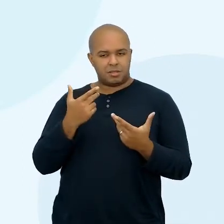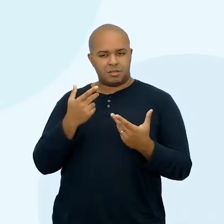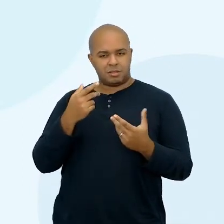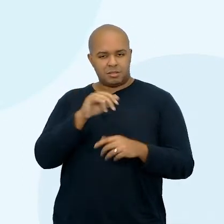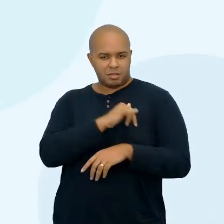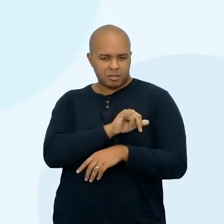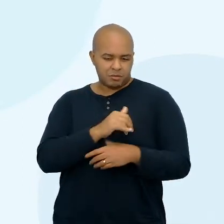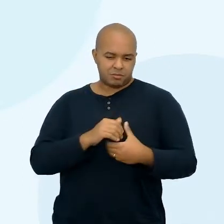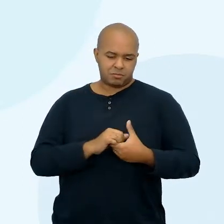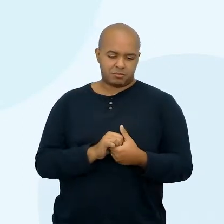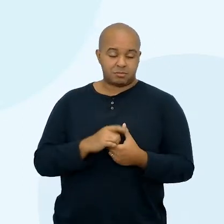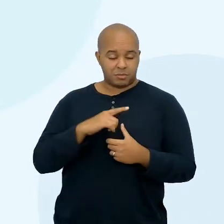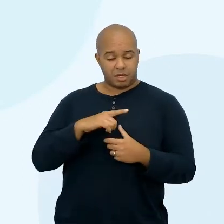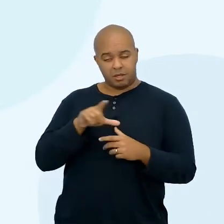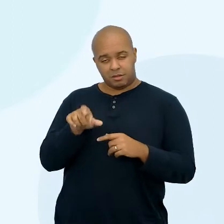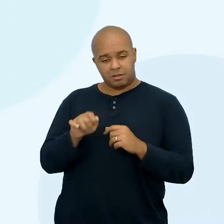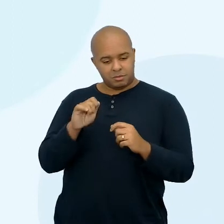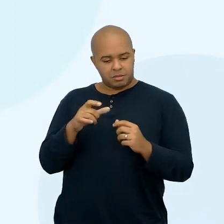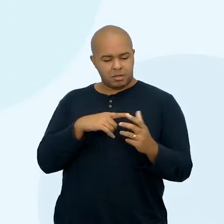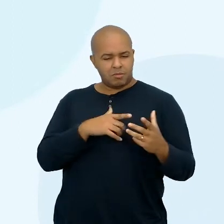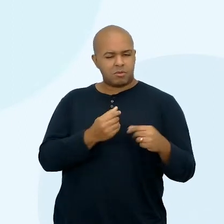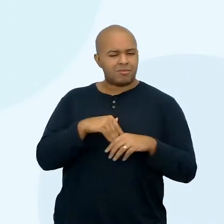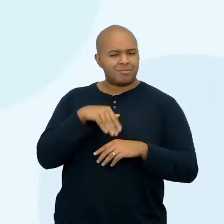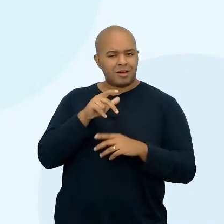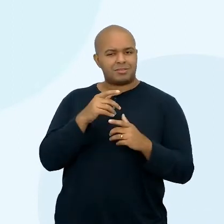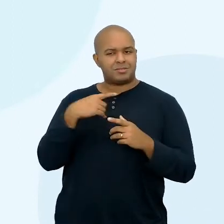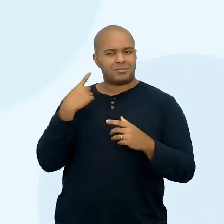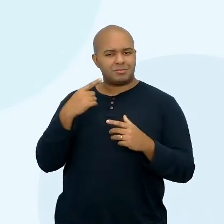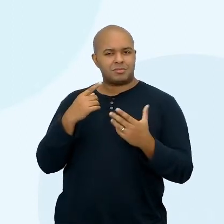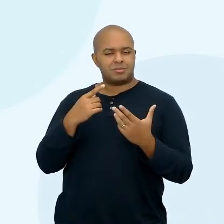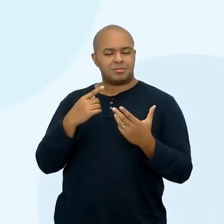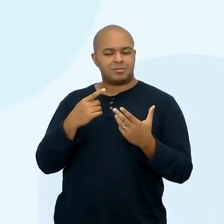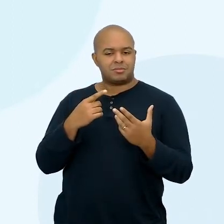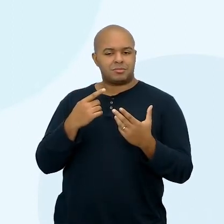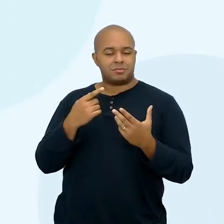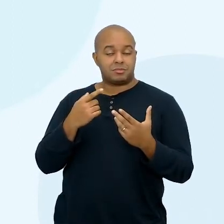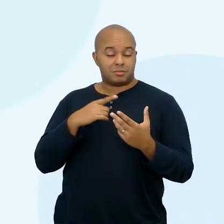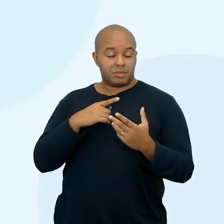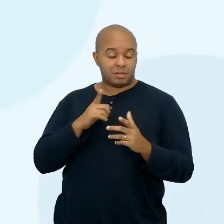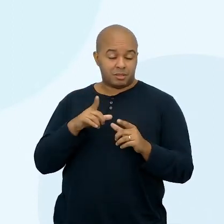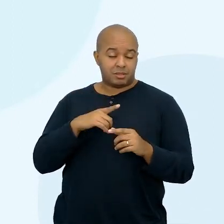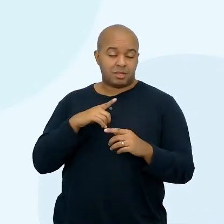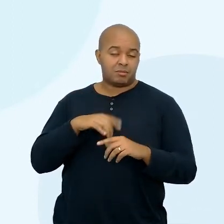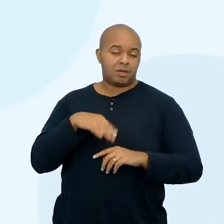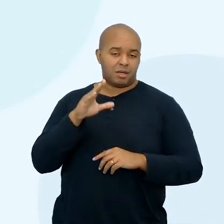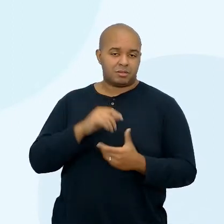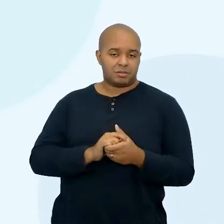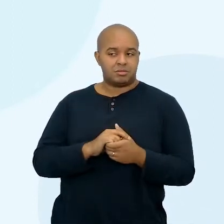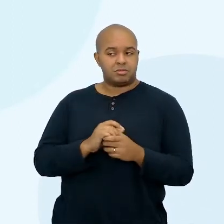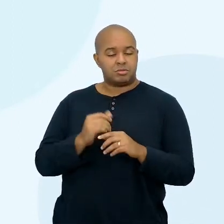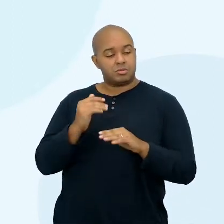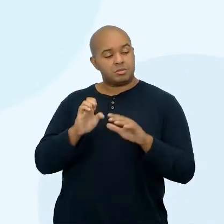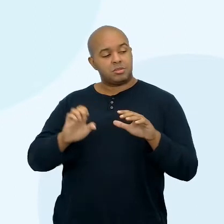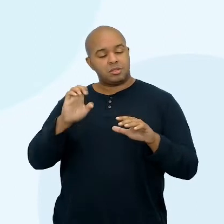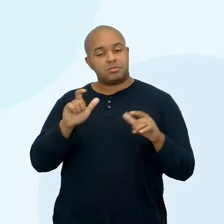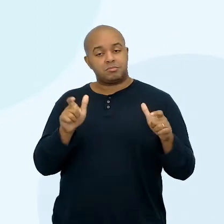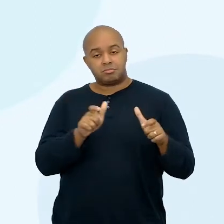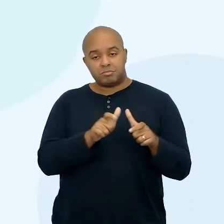competências. Caras, os deputados federais, eles representam a população de